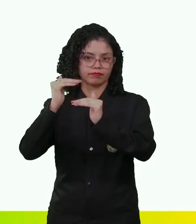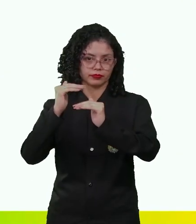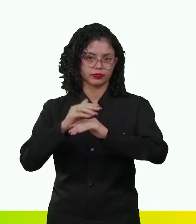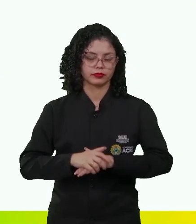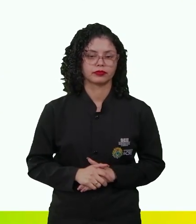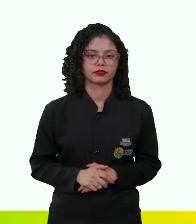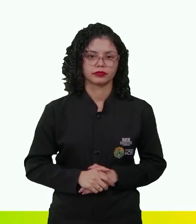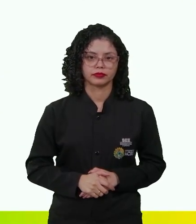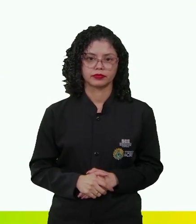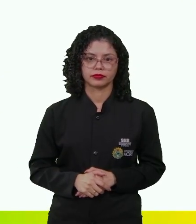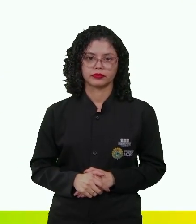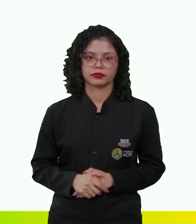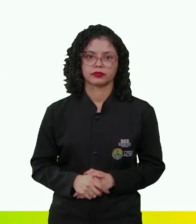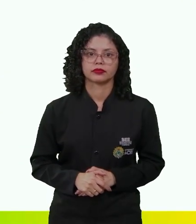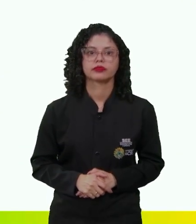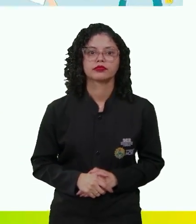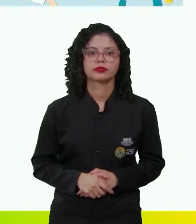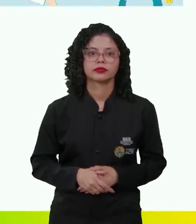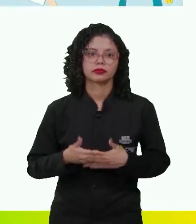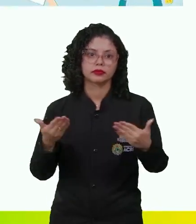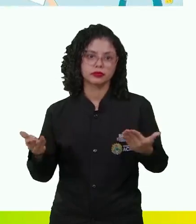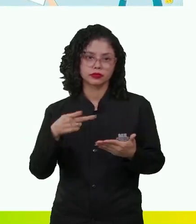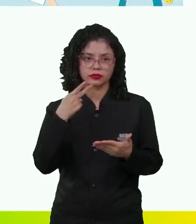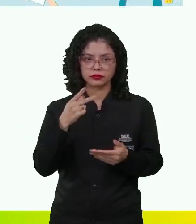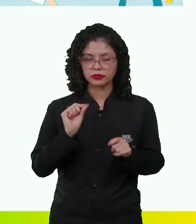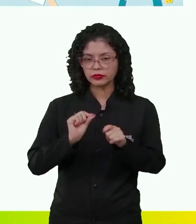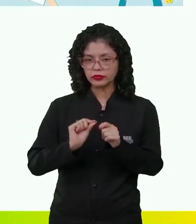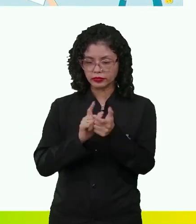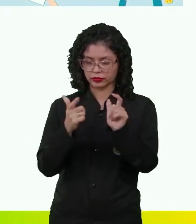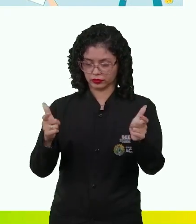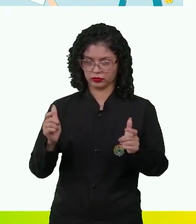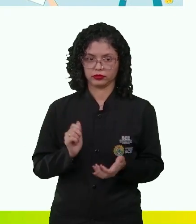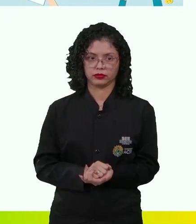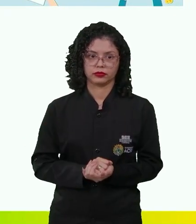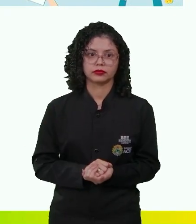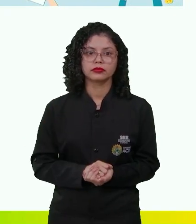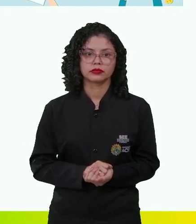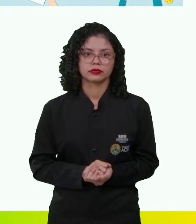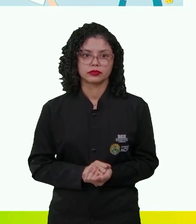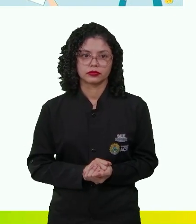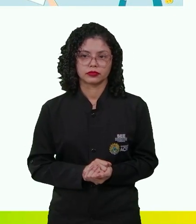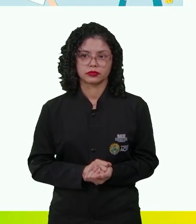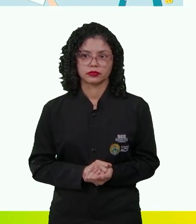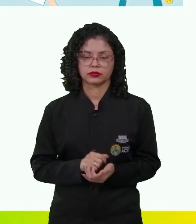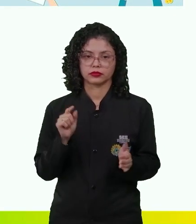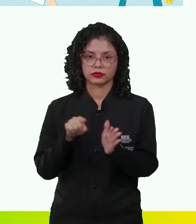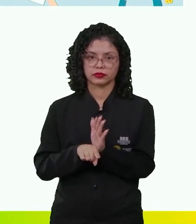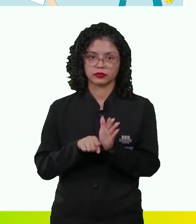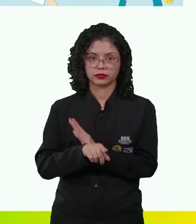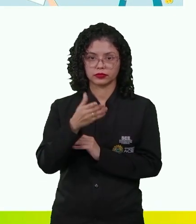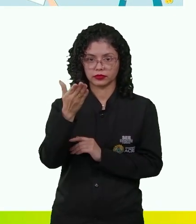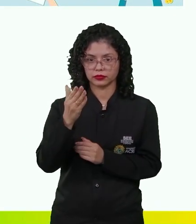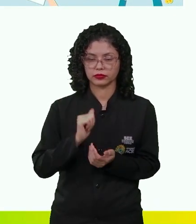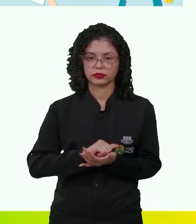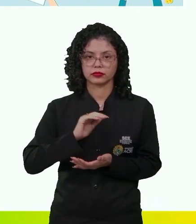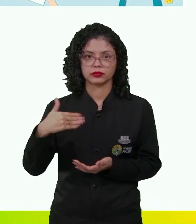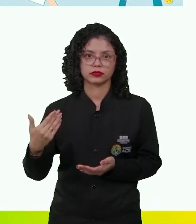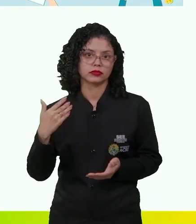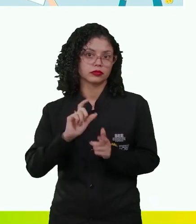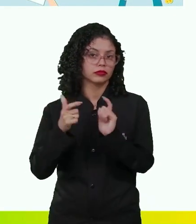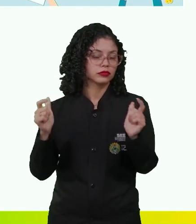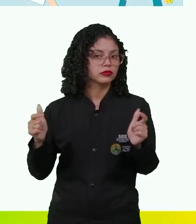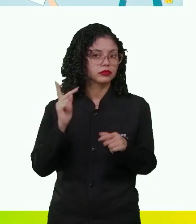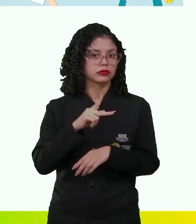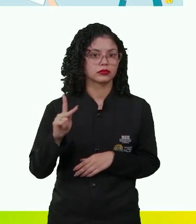países desenvolvidos. Quando que um país cresce? Essa pergunta eu faço para vocês. Quando que um país